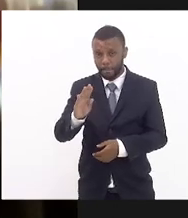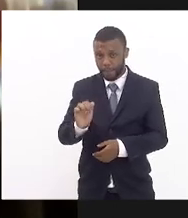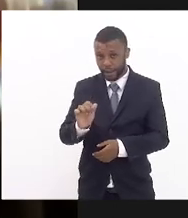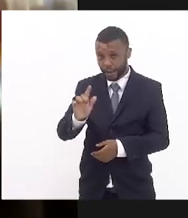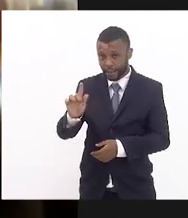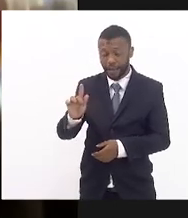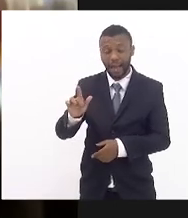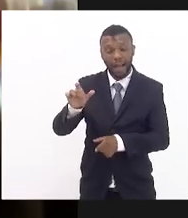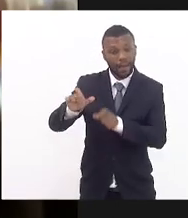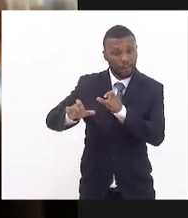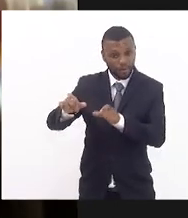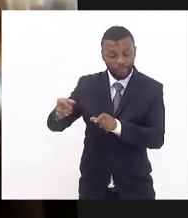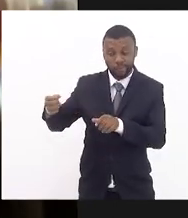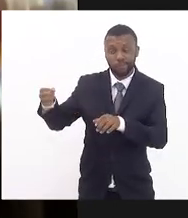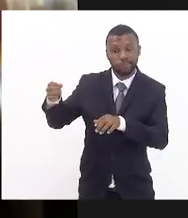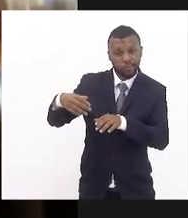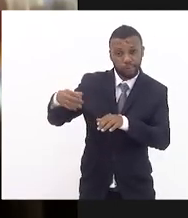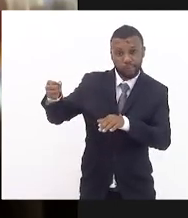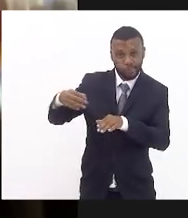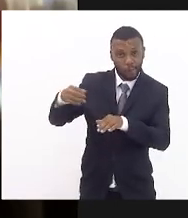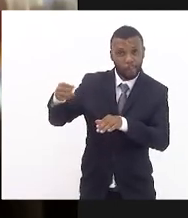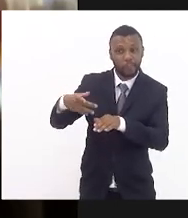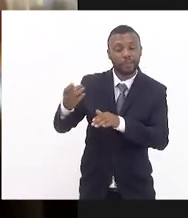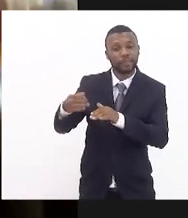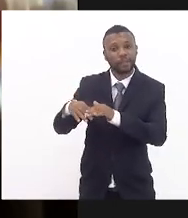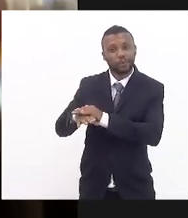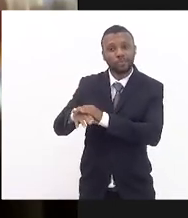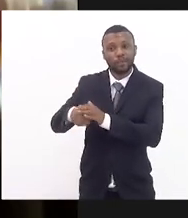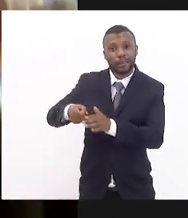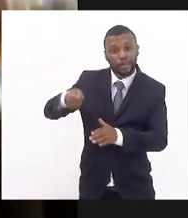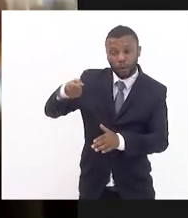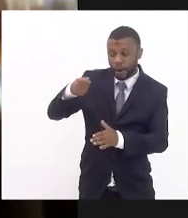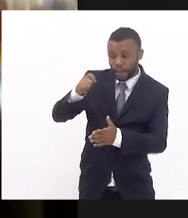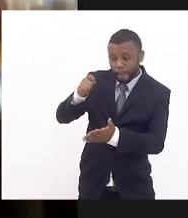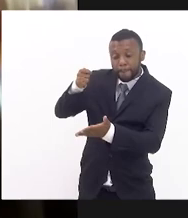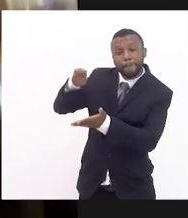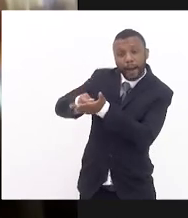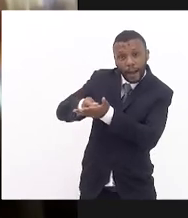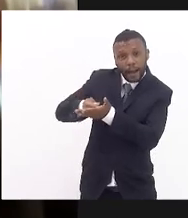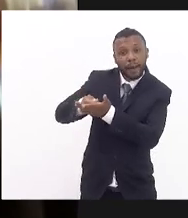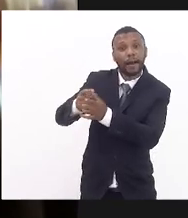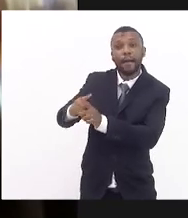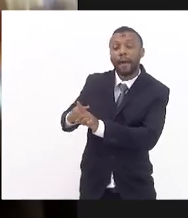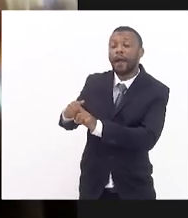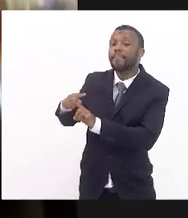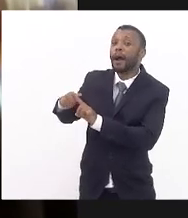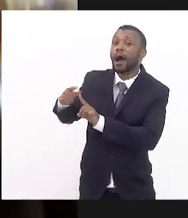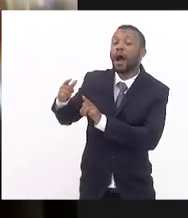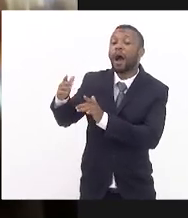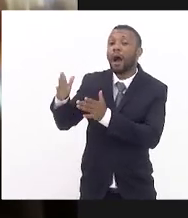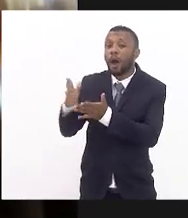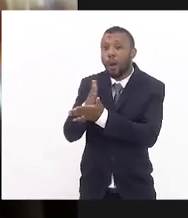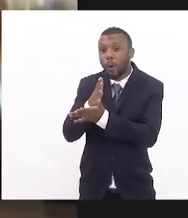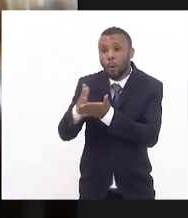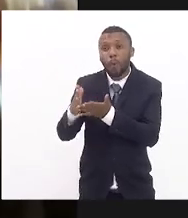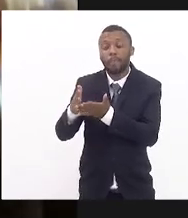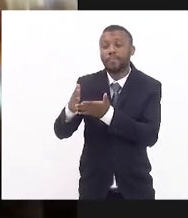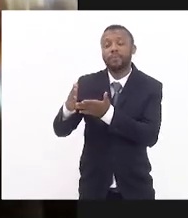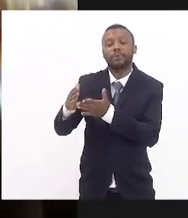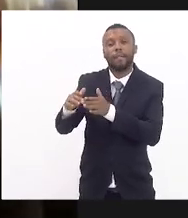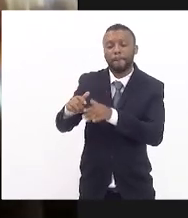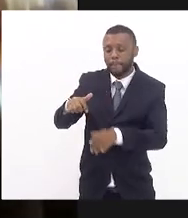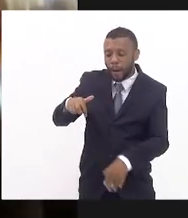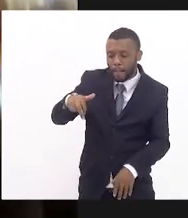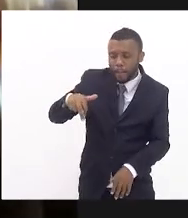colocando as suas compras dentro de uma sacola que é paga e a alguns passos tudo se derrama,